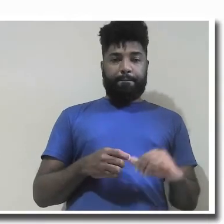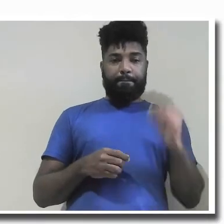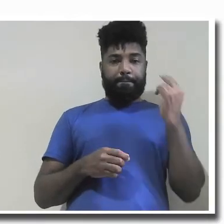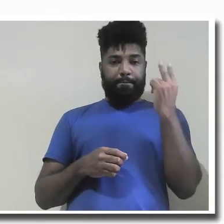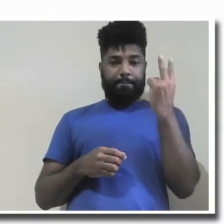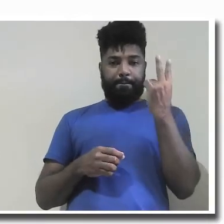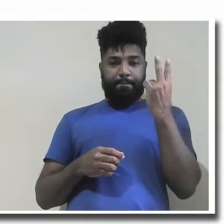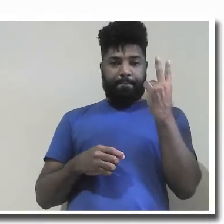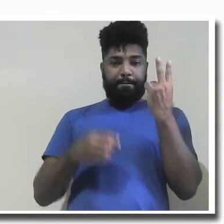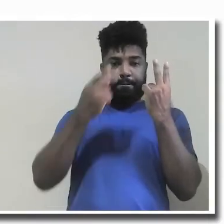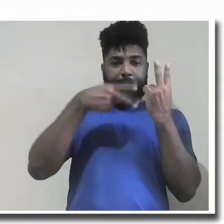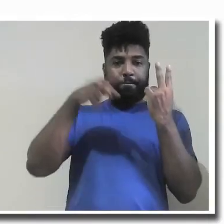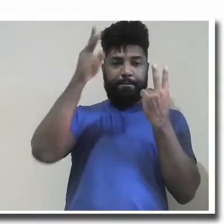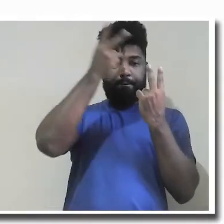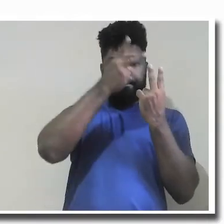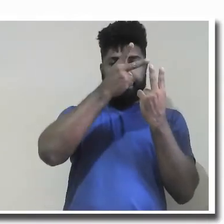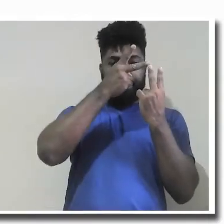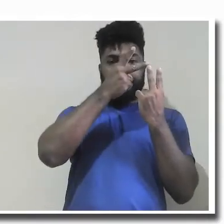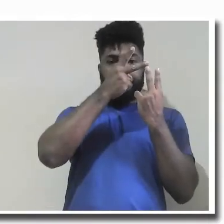2 ao quadrado